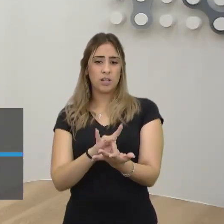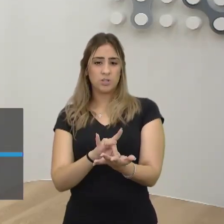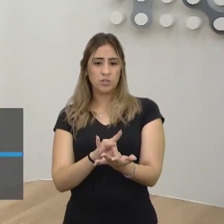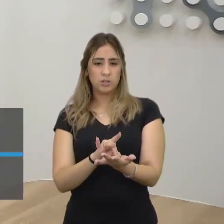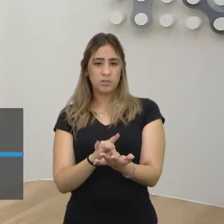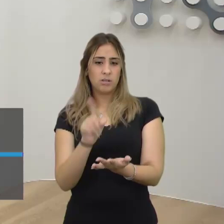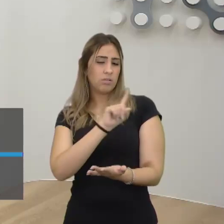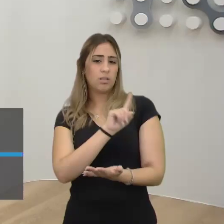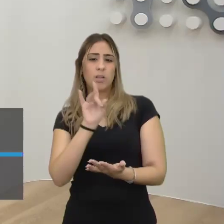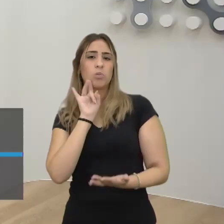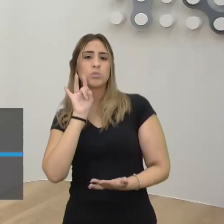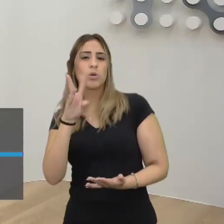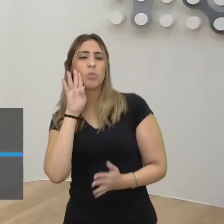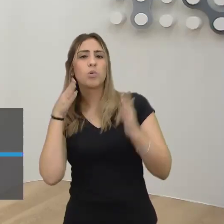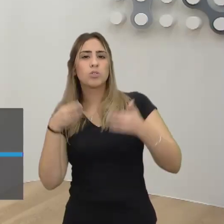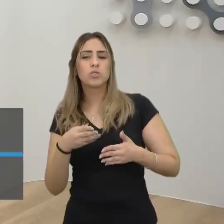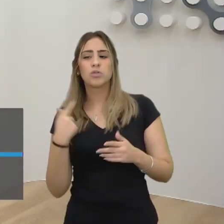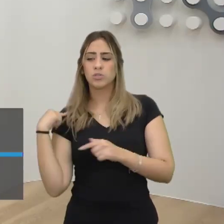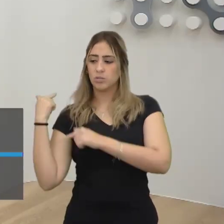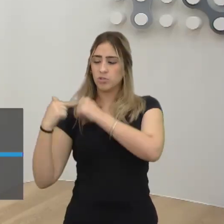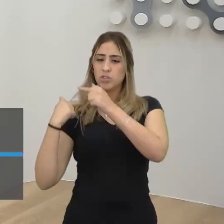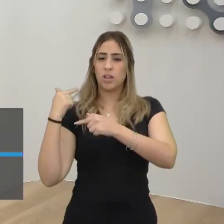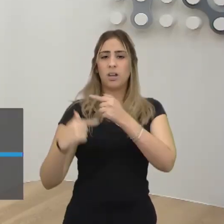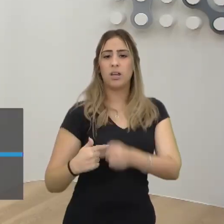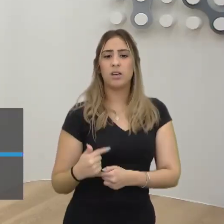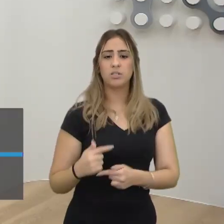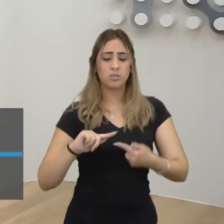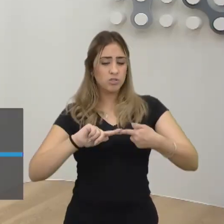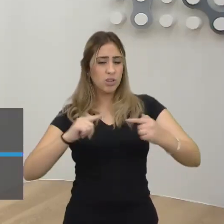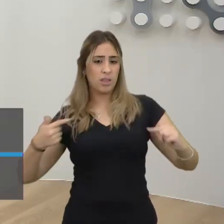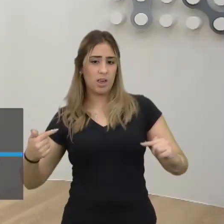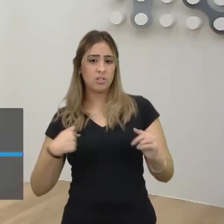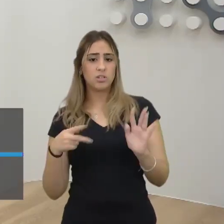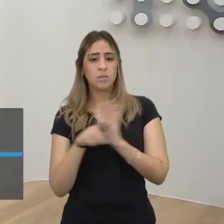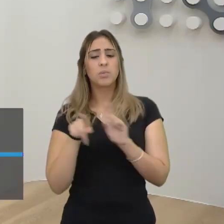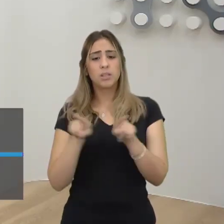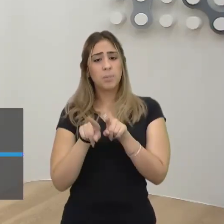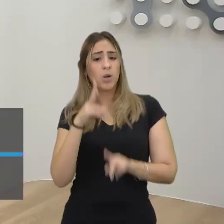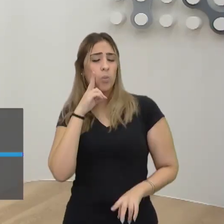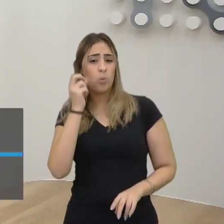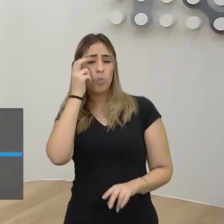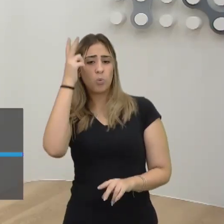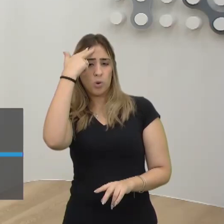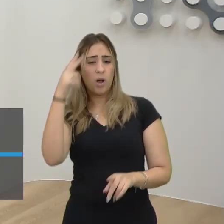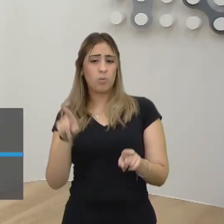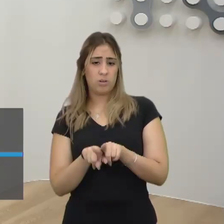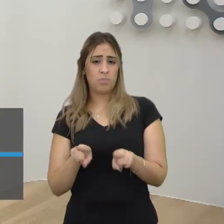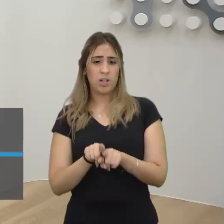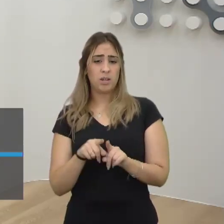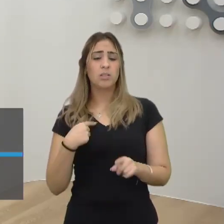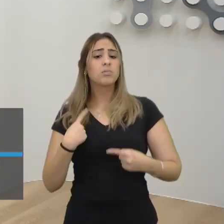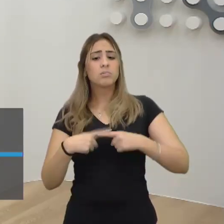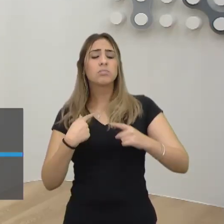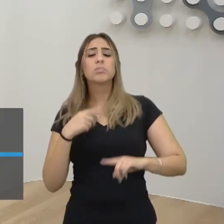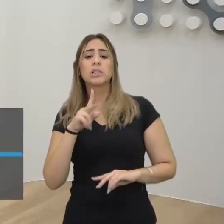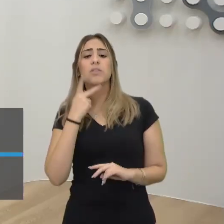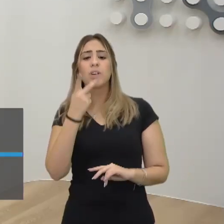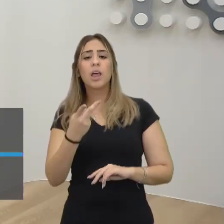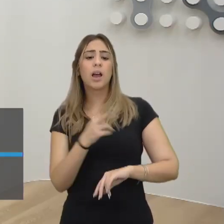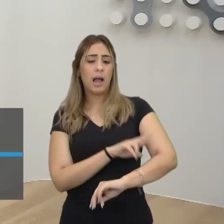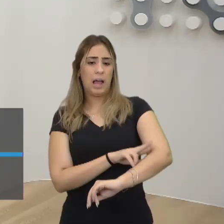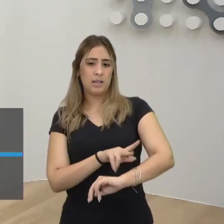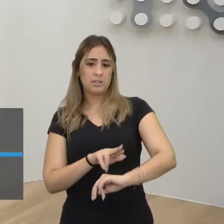não só do ponto de vista genético, mas cultural também. E por que a gente não deve falar